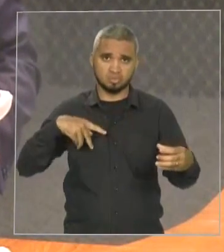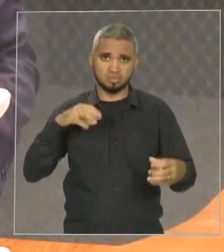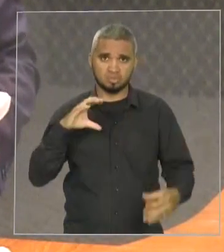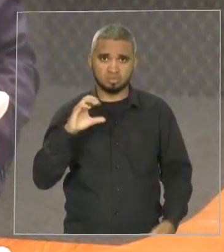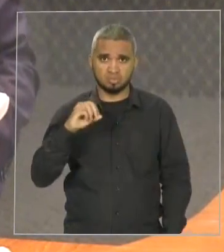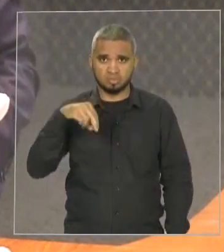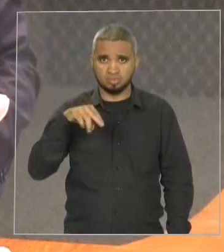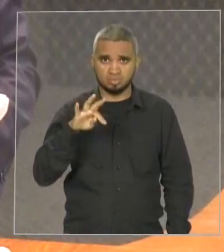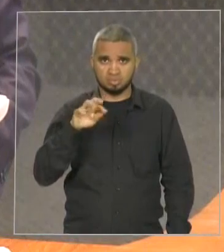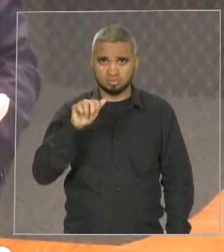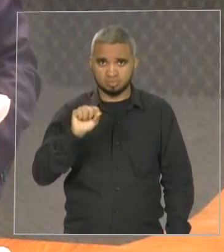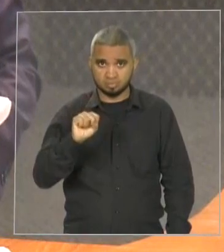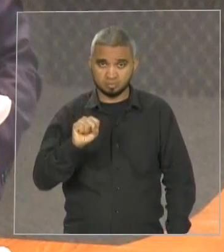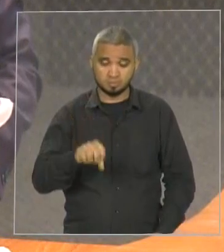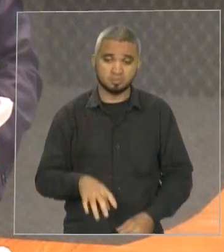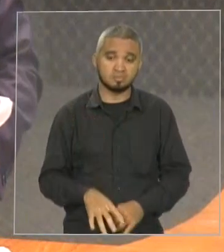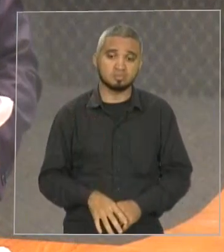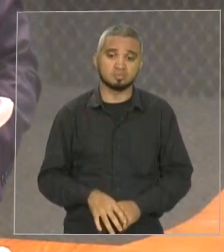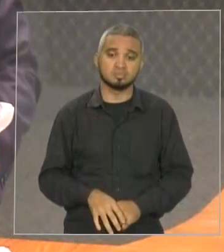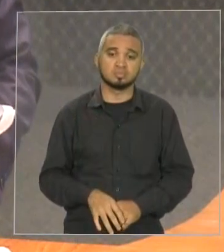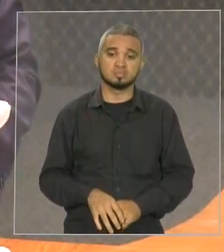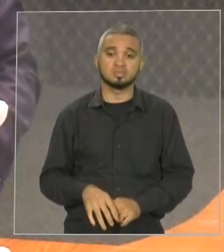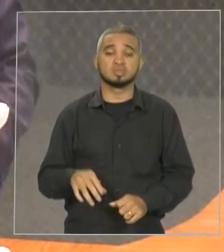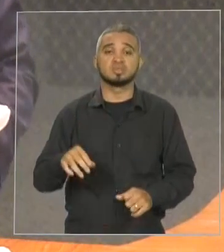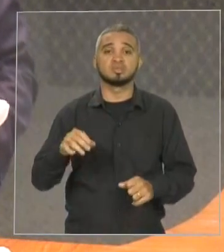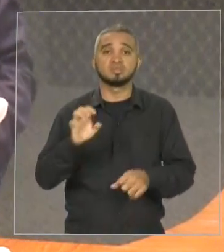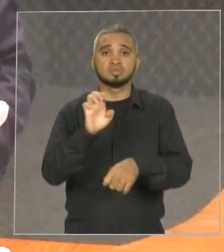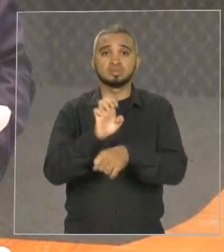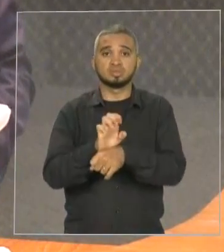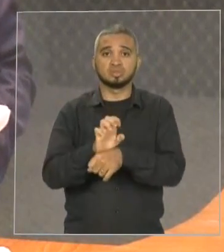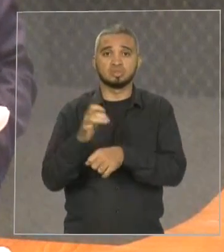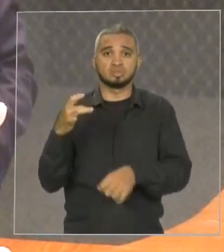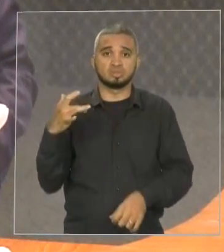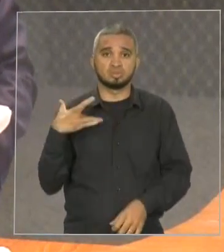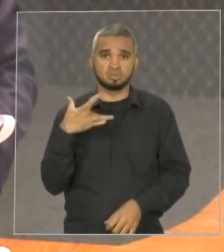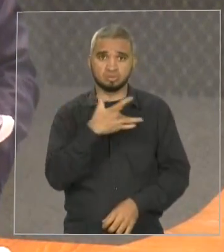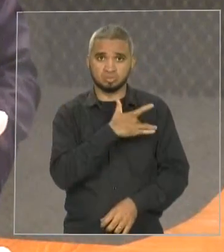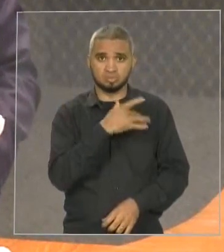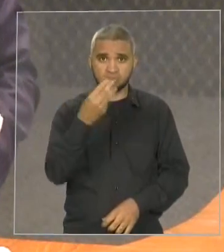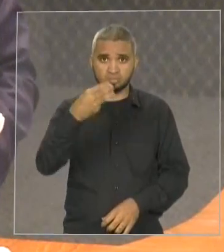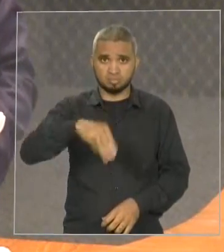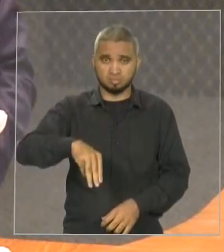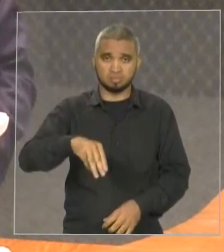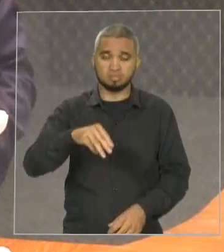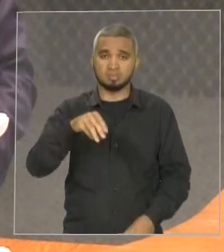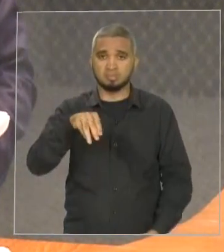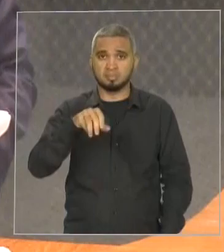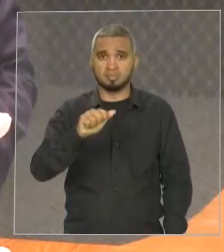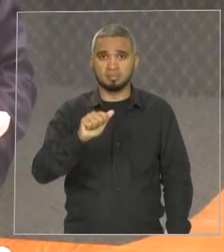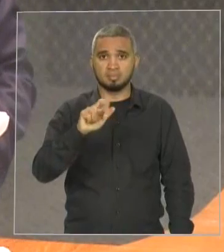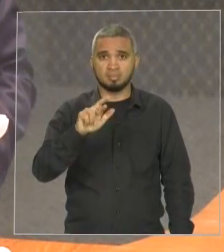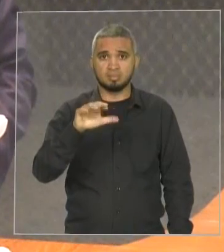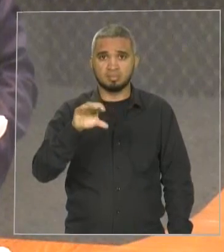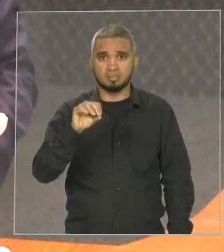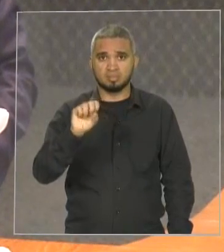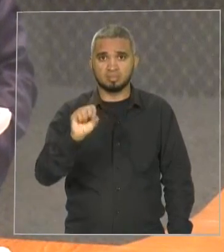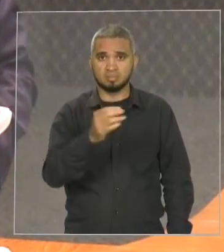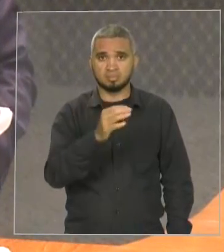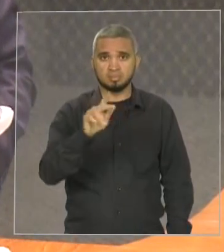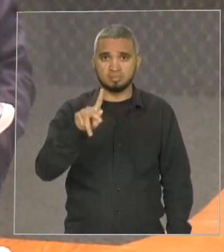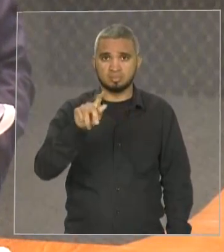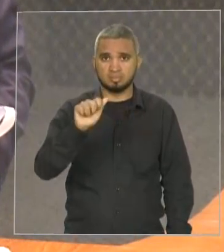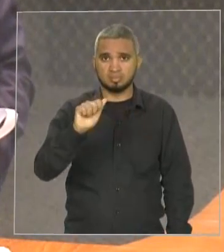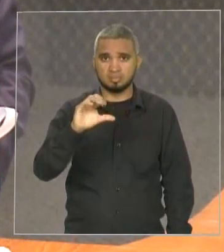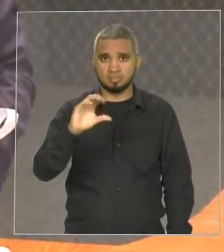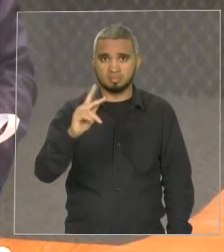em face do secretário de Estado de Saúde do Maranhão, o senhor Marcos Pacheco, à época secretário de Saúde do Estado do Maranhão, que foi